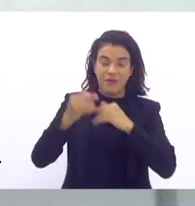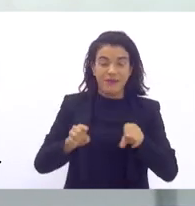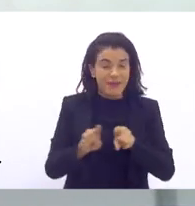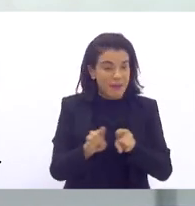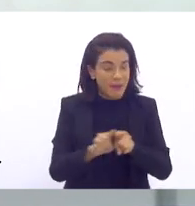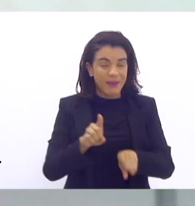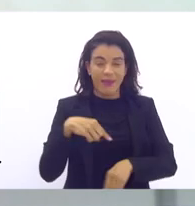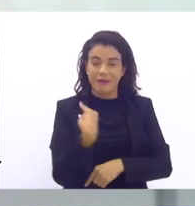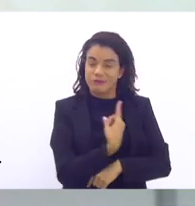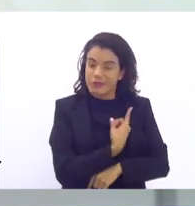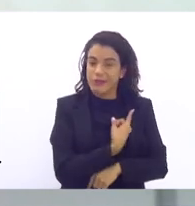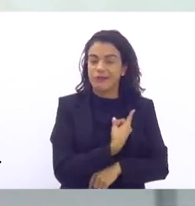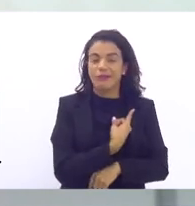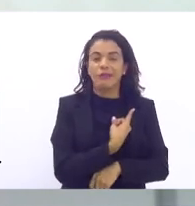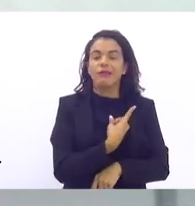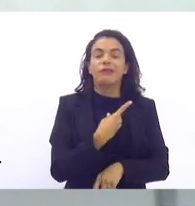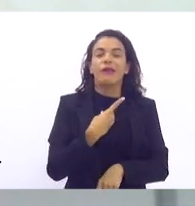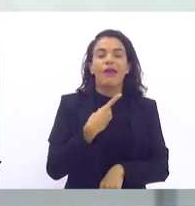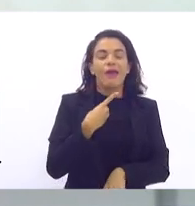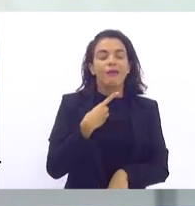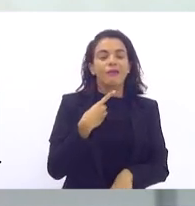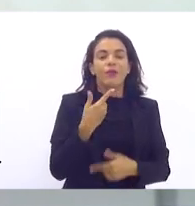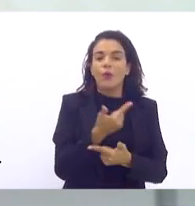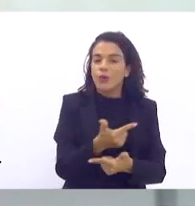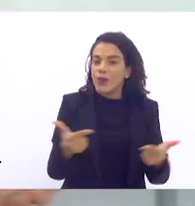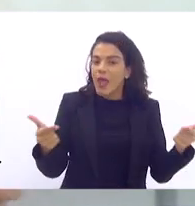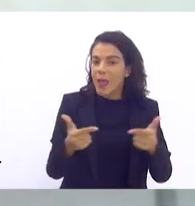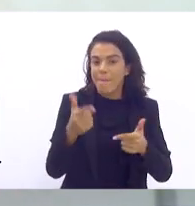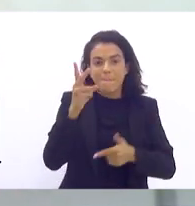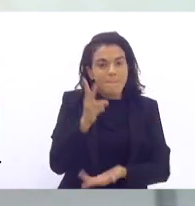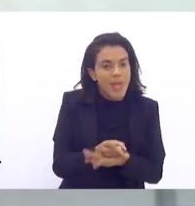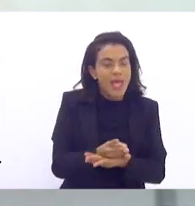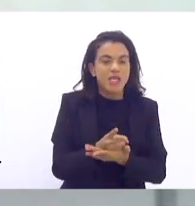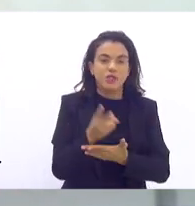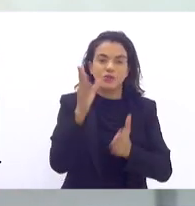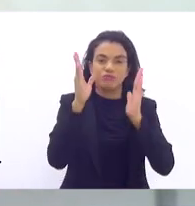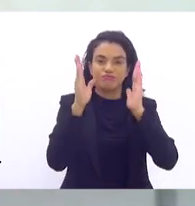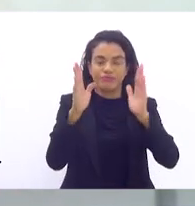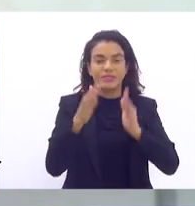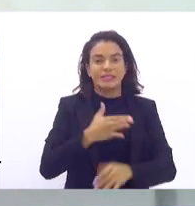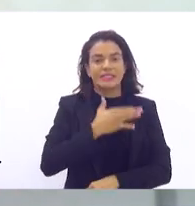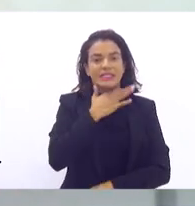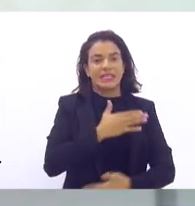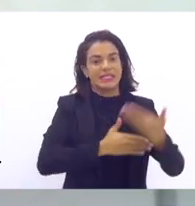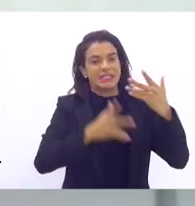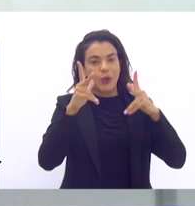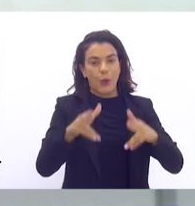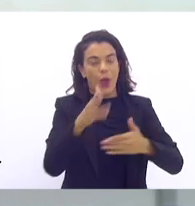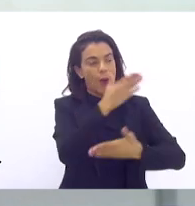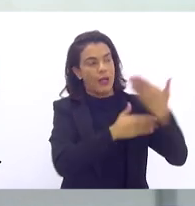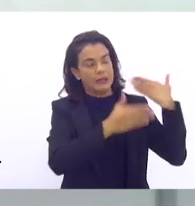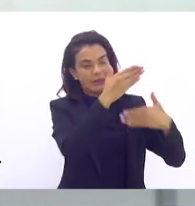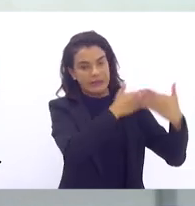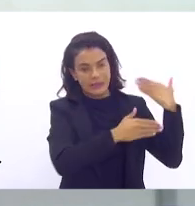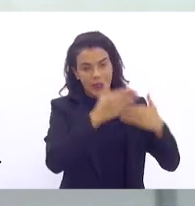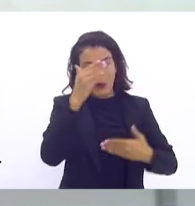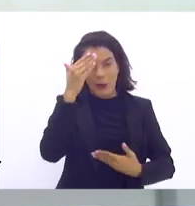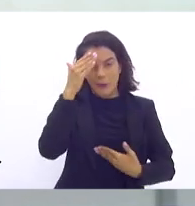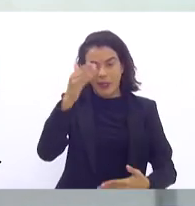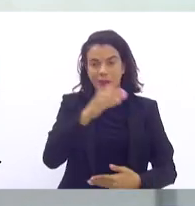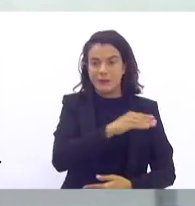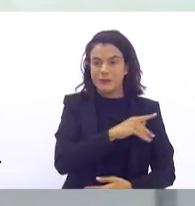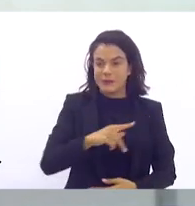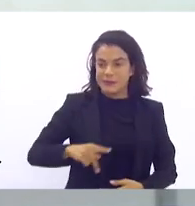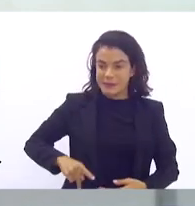que a gente não possa não venha passar novamente para aquele período que a gente passou alguns anos atrás Muito obrigado Presidente